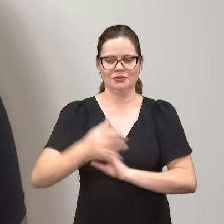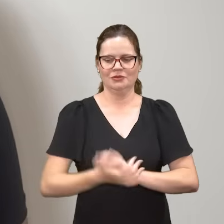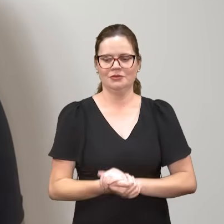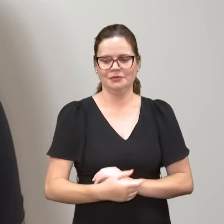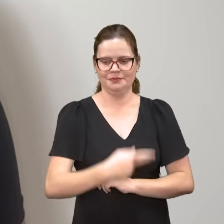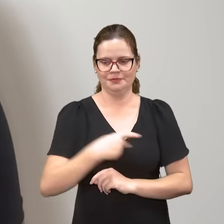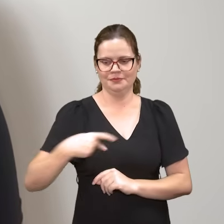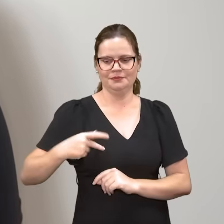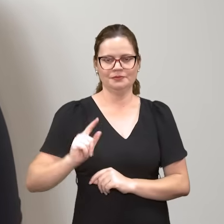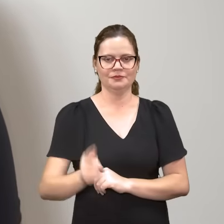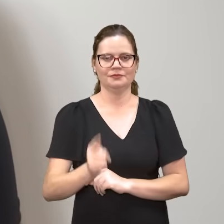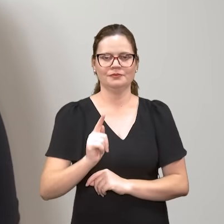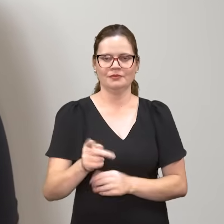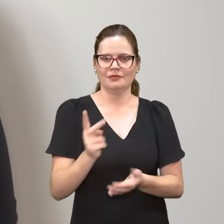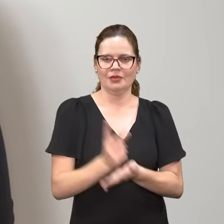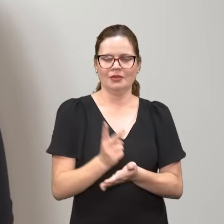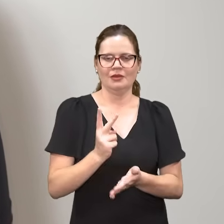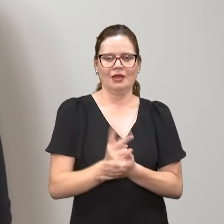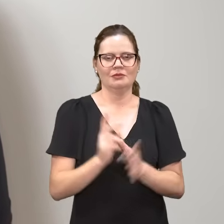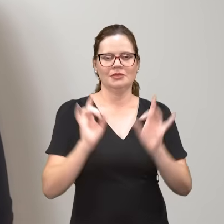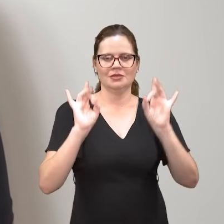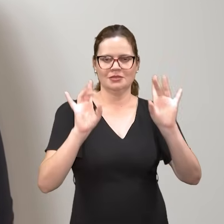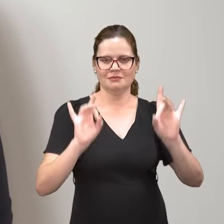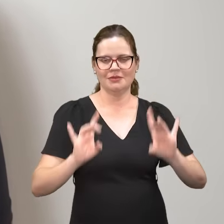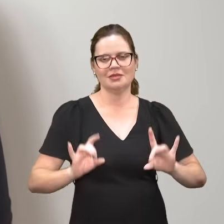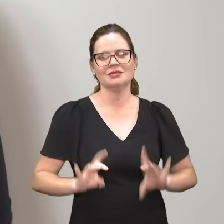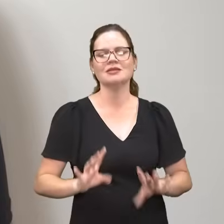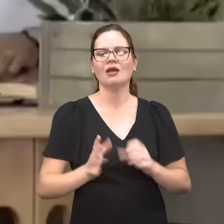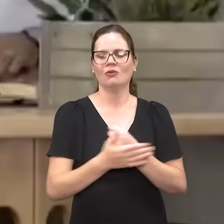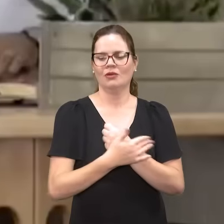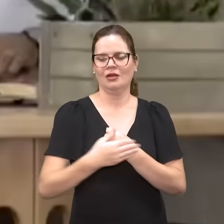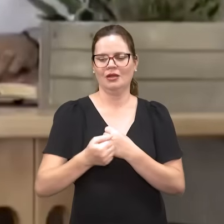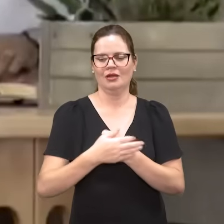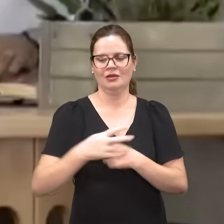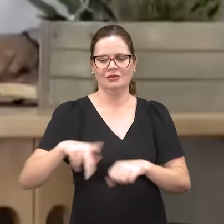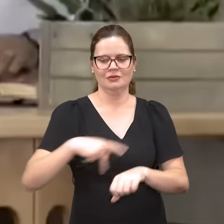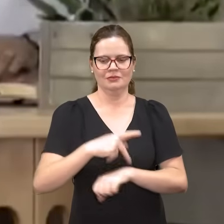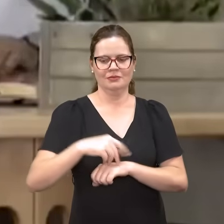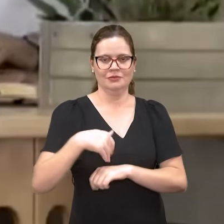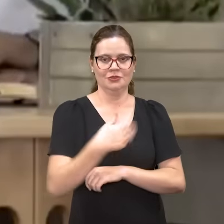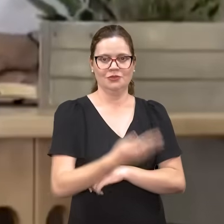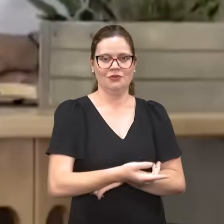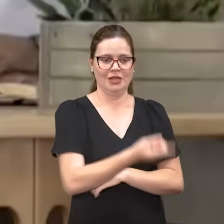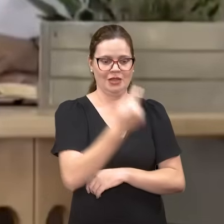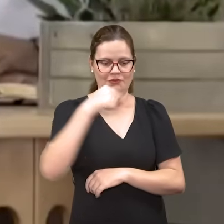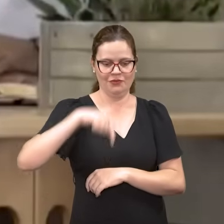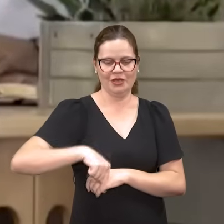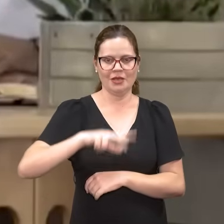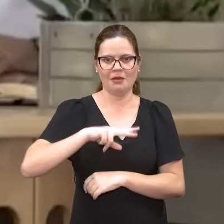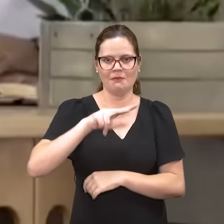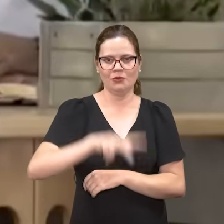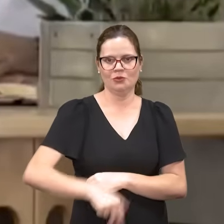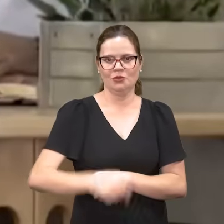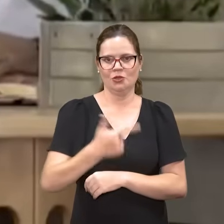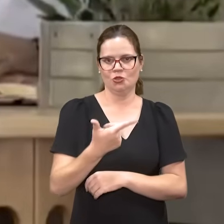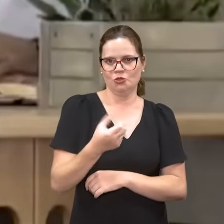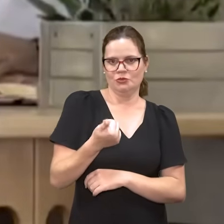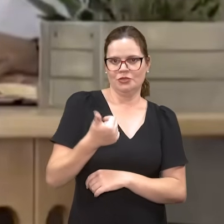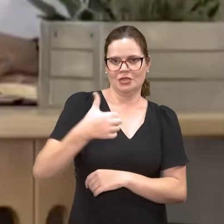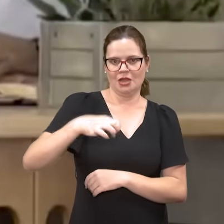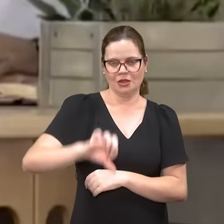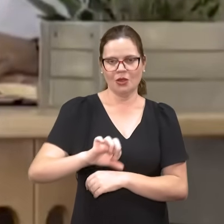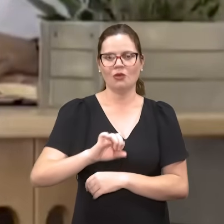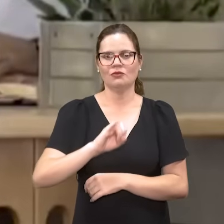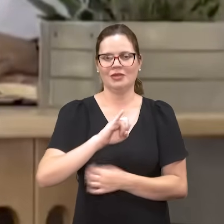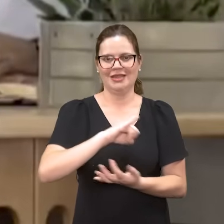Senhor. O pastor Gedeuti sempre teve um carinho especial pelas igrejas do exterior. A sua vinda em Portugal em 2019 para o Seminário